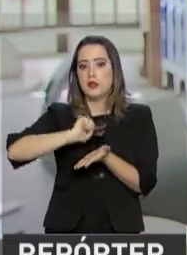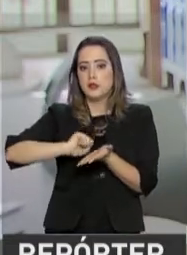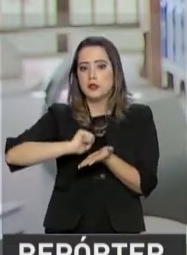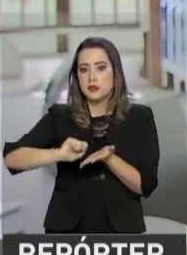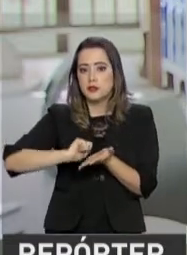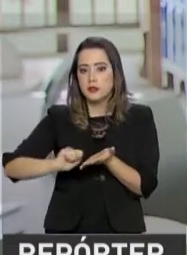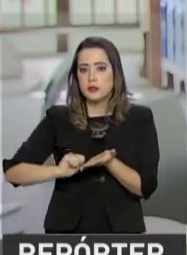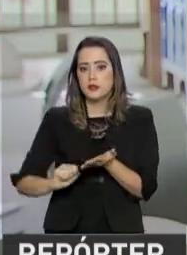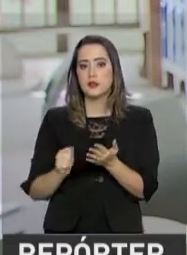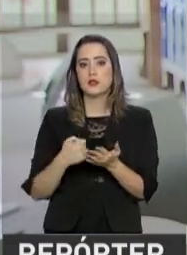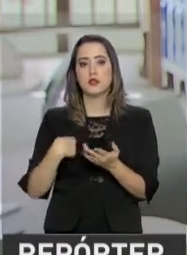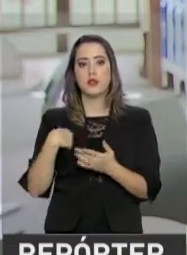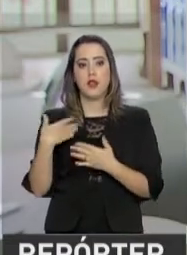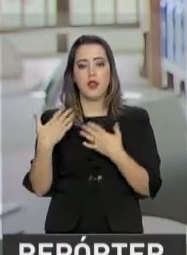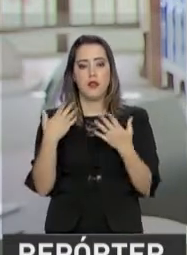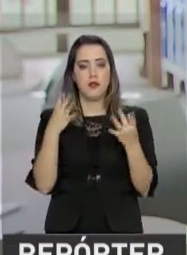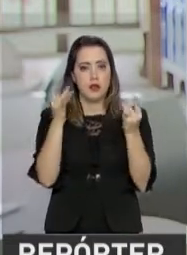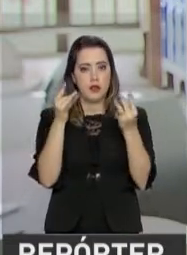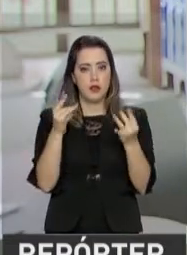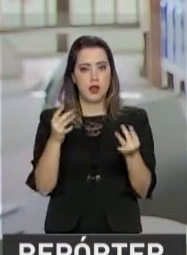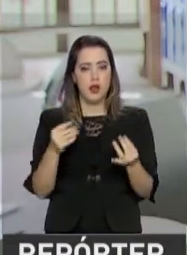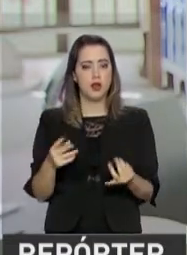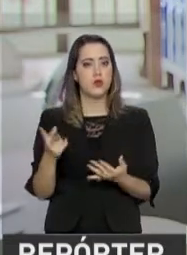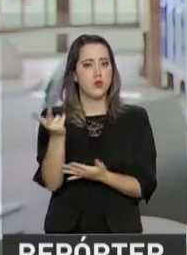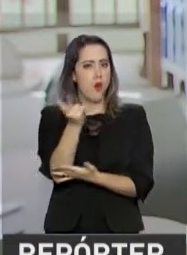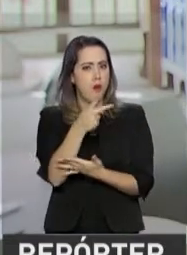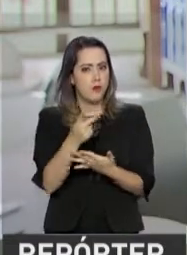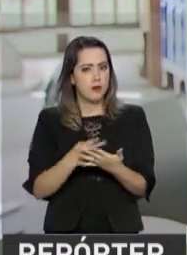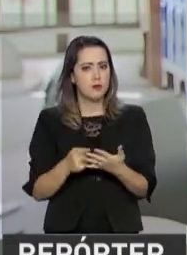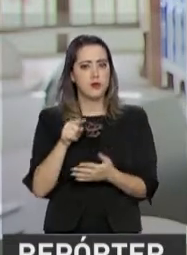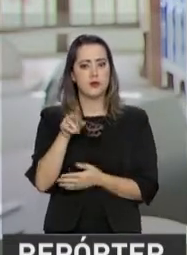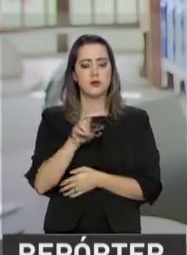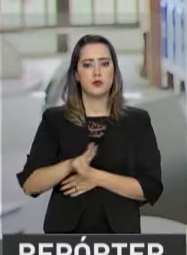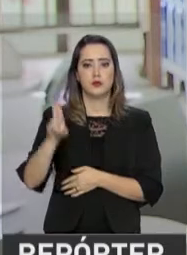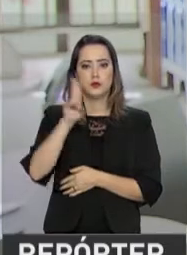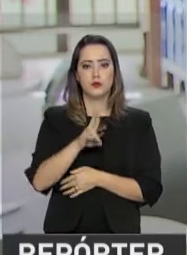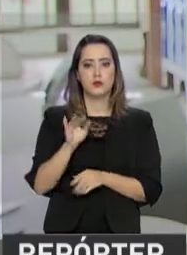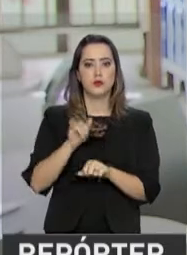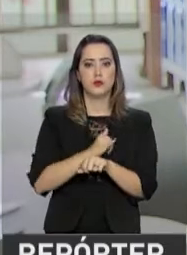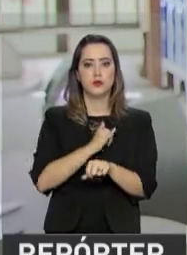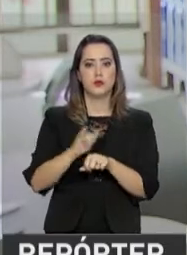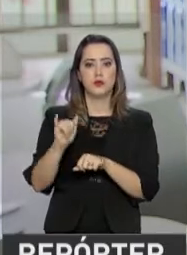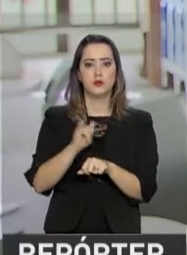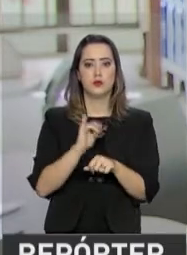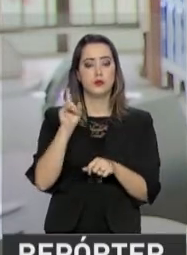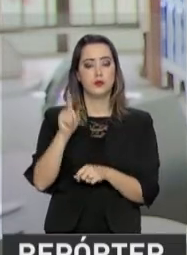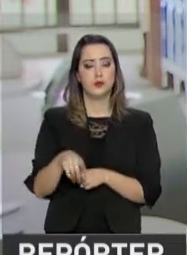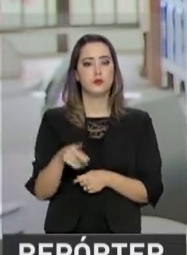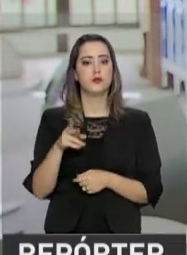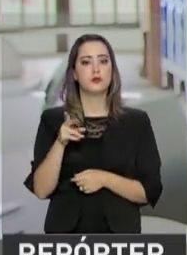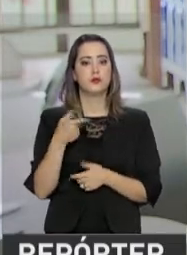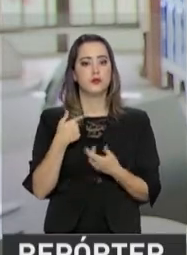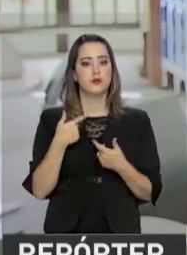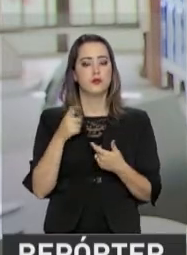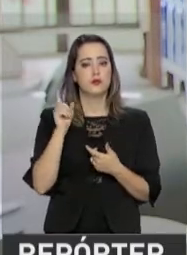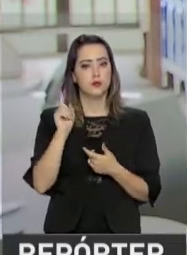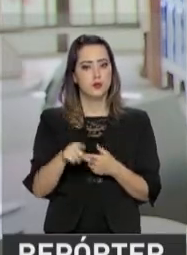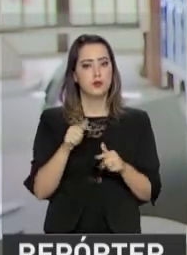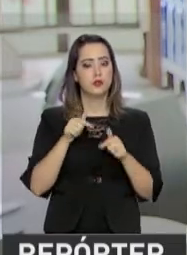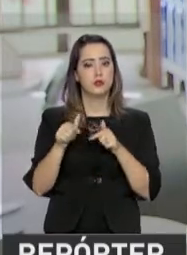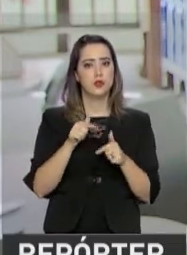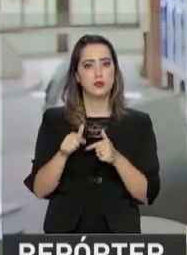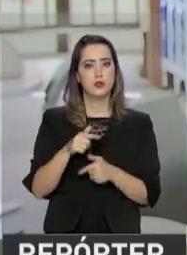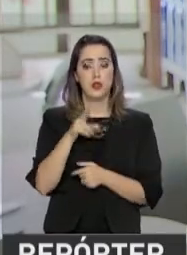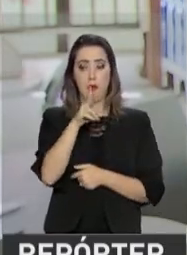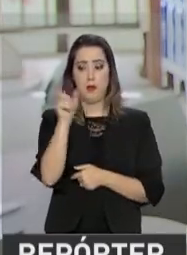situações as imagens e poder utilizar né desse método e dessa estratégia como uma uma forma do felipe